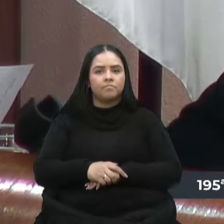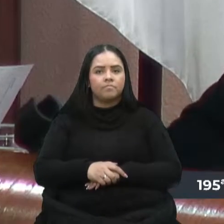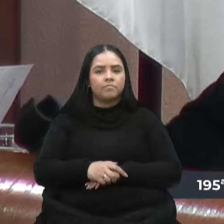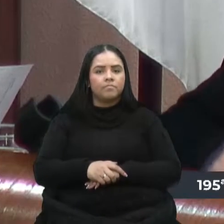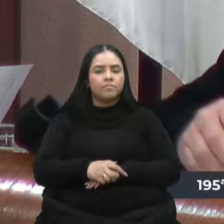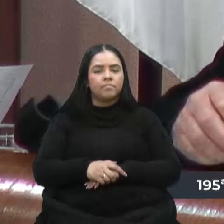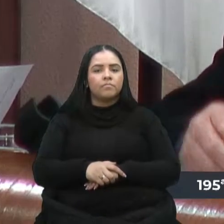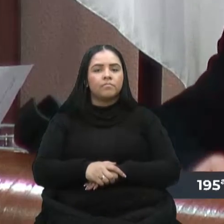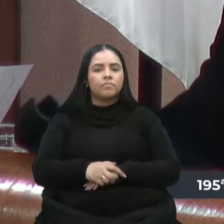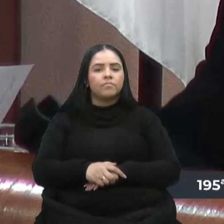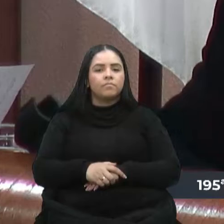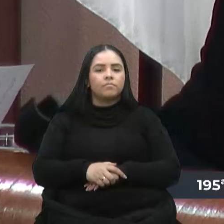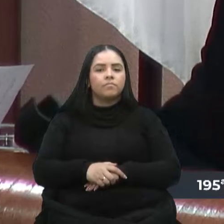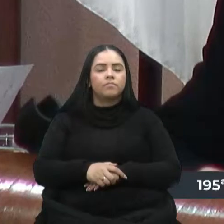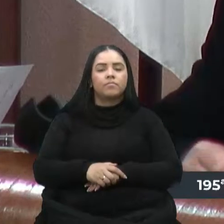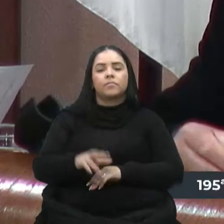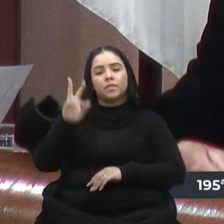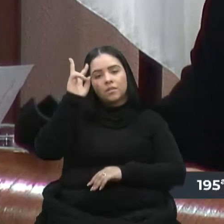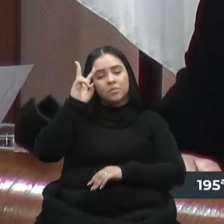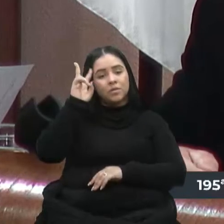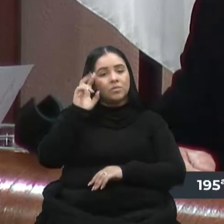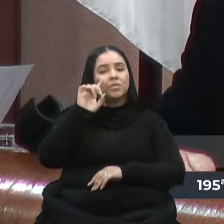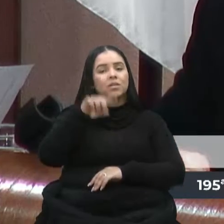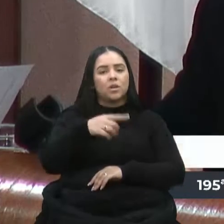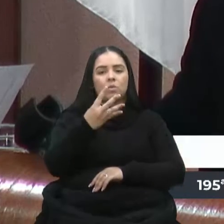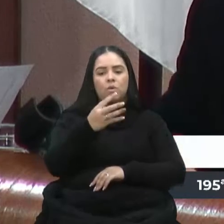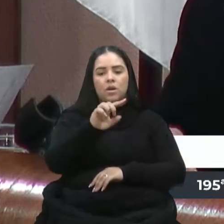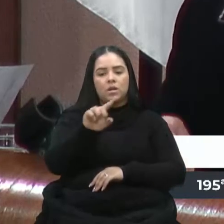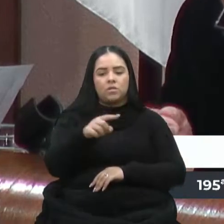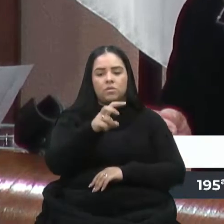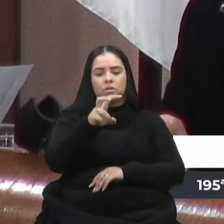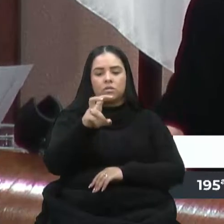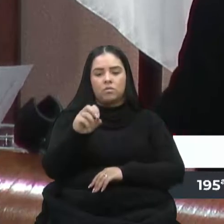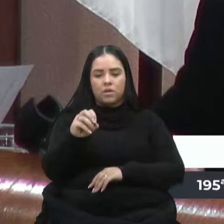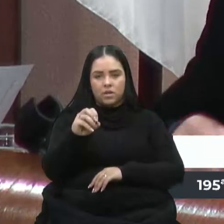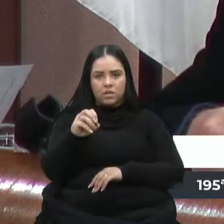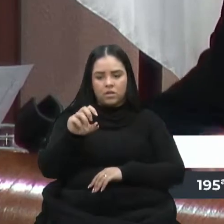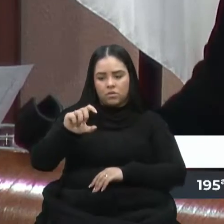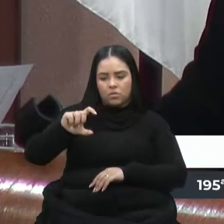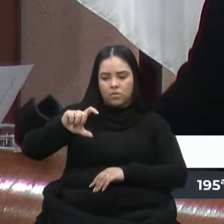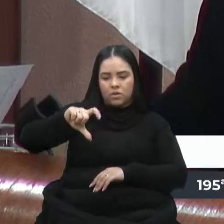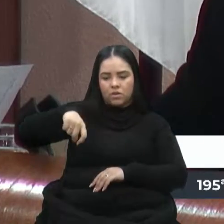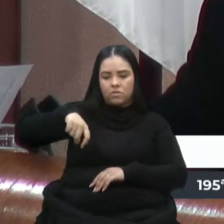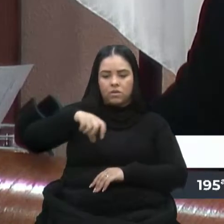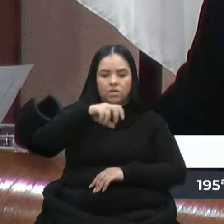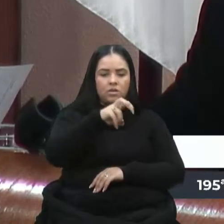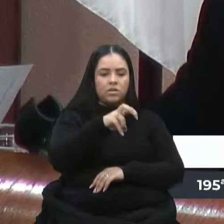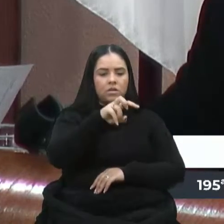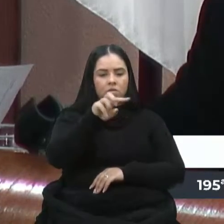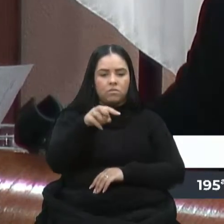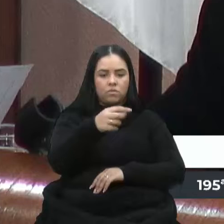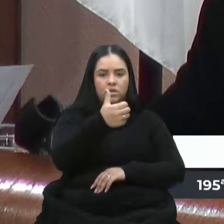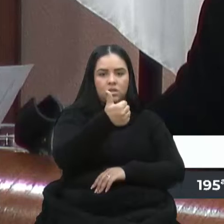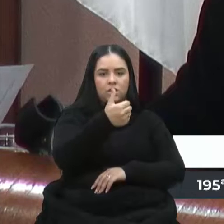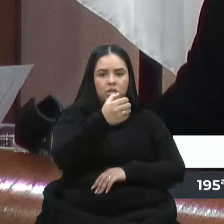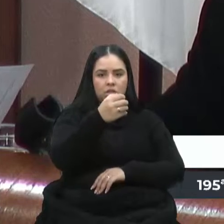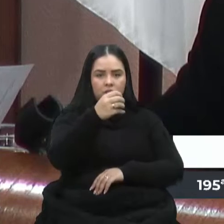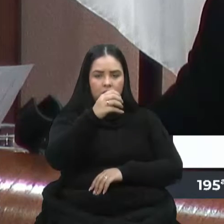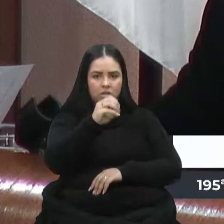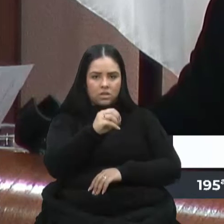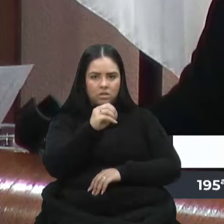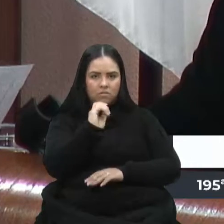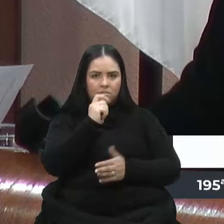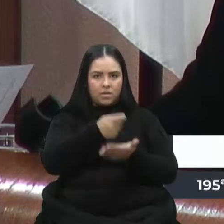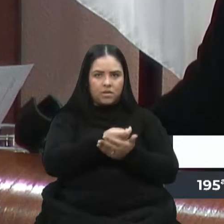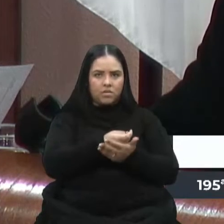E lembrando que continua 4,50 no cartão e foi para 5,60 pago em dinheiro. A matemática, ela